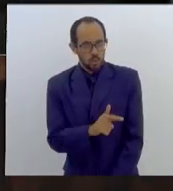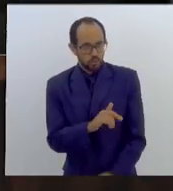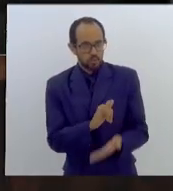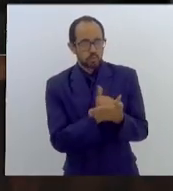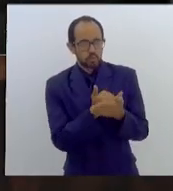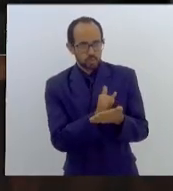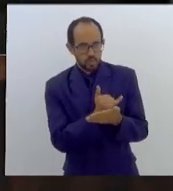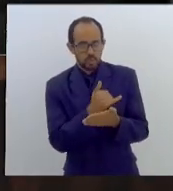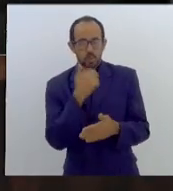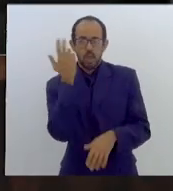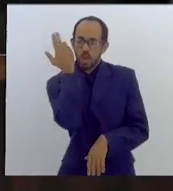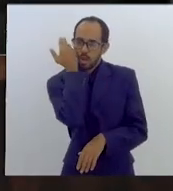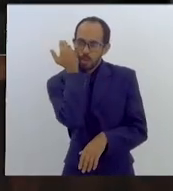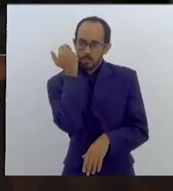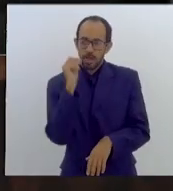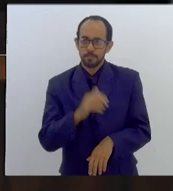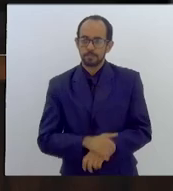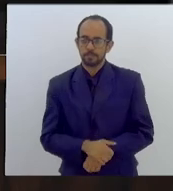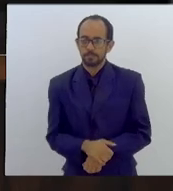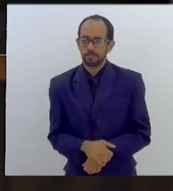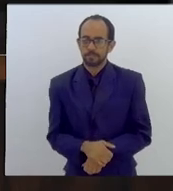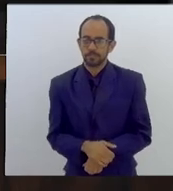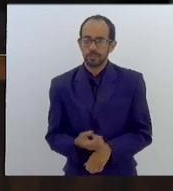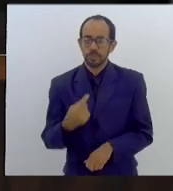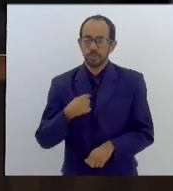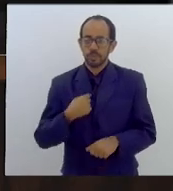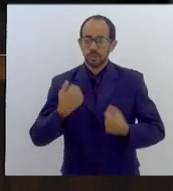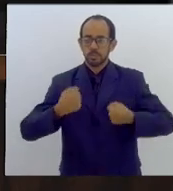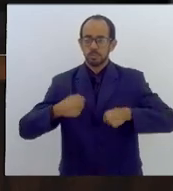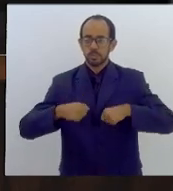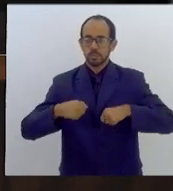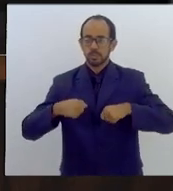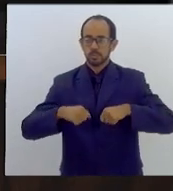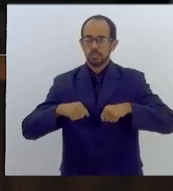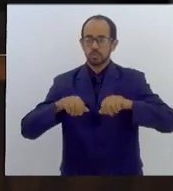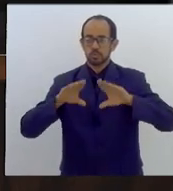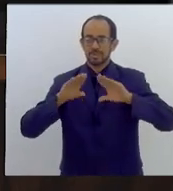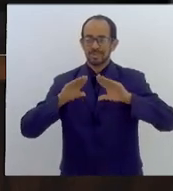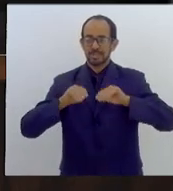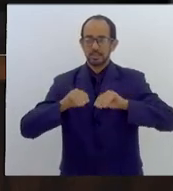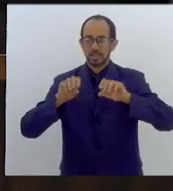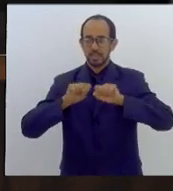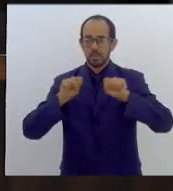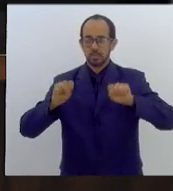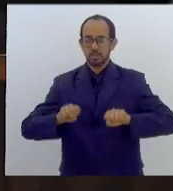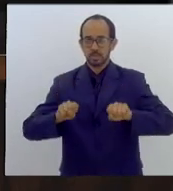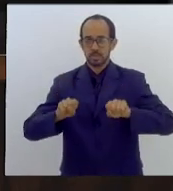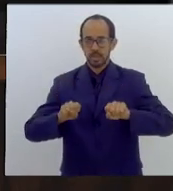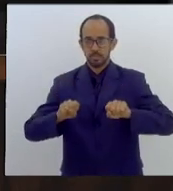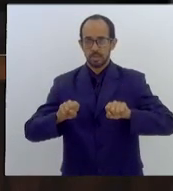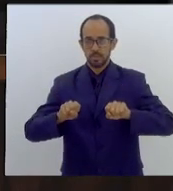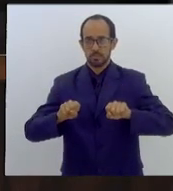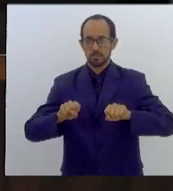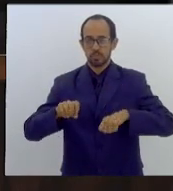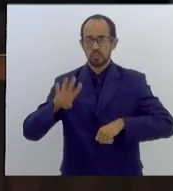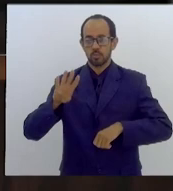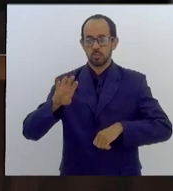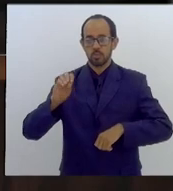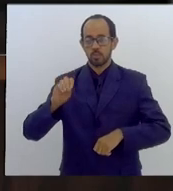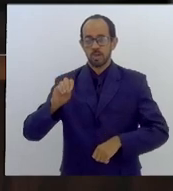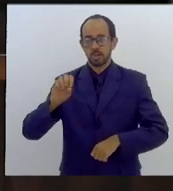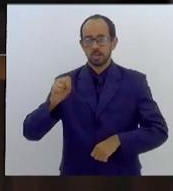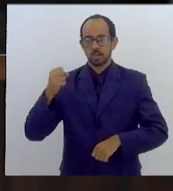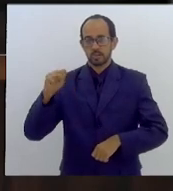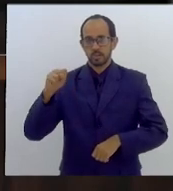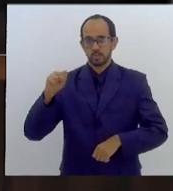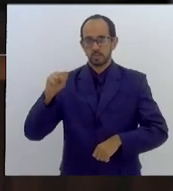deputado Eliomar, eu vou ter que desligar o sistema 40 segundos, segundo a assessoria, porque